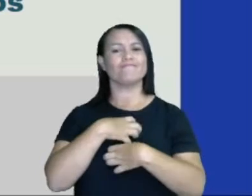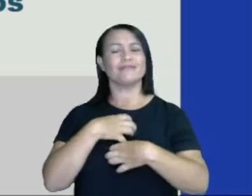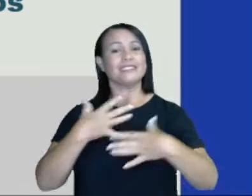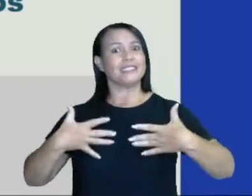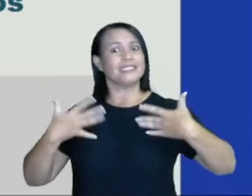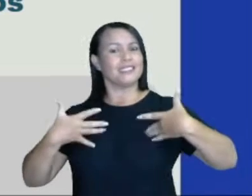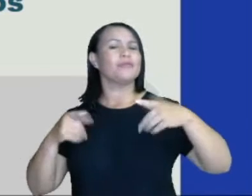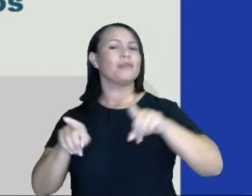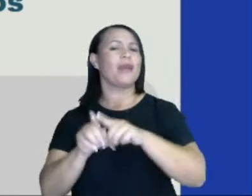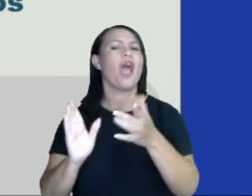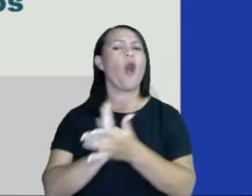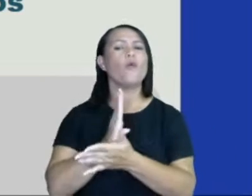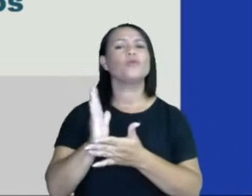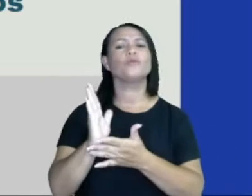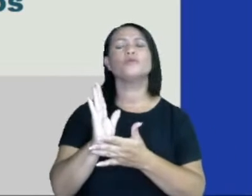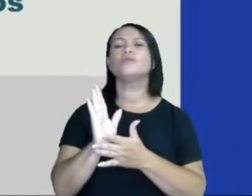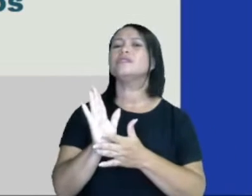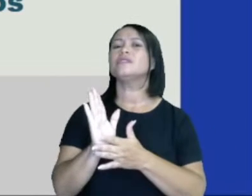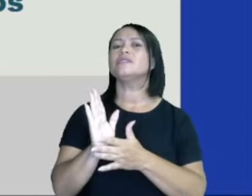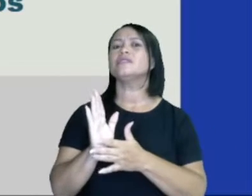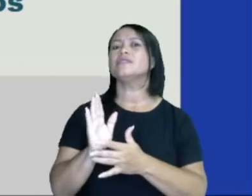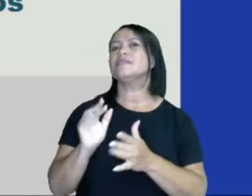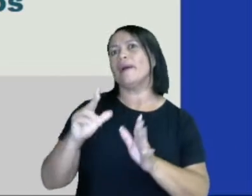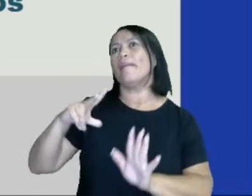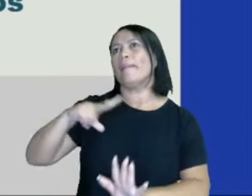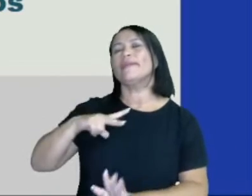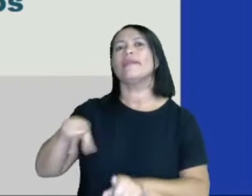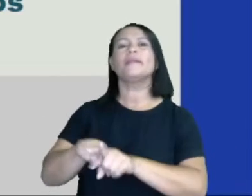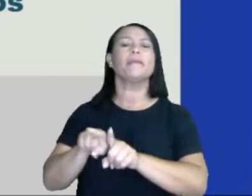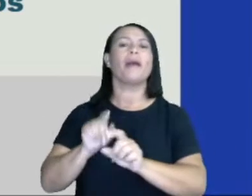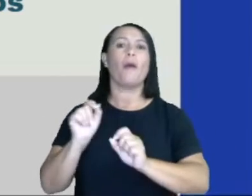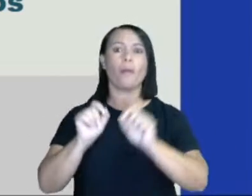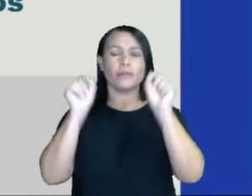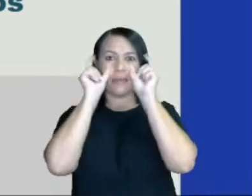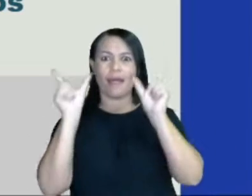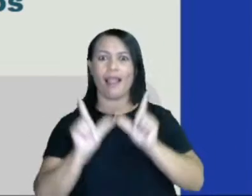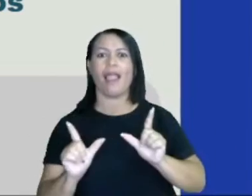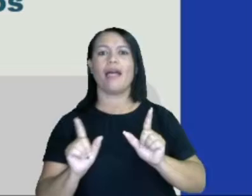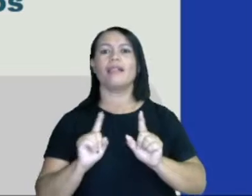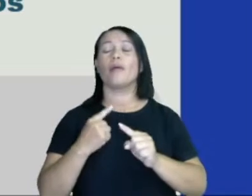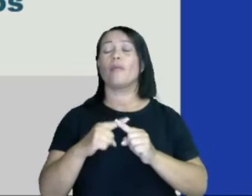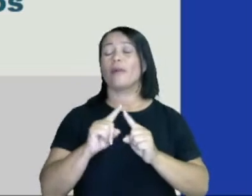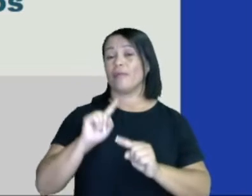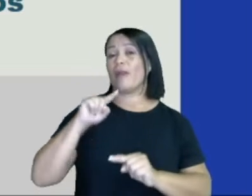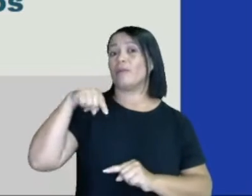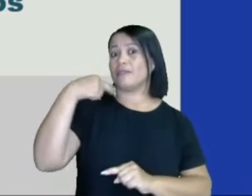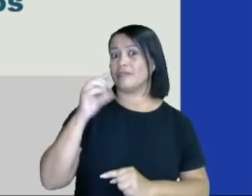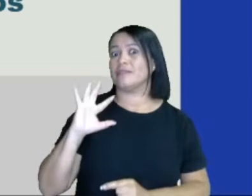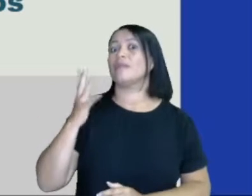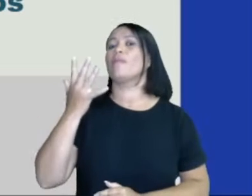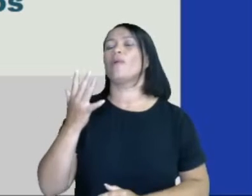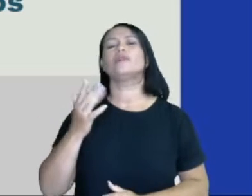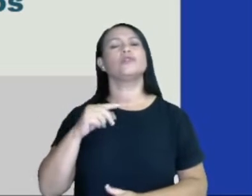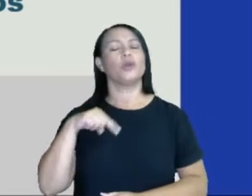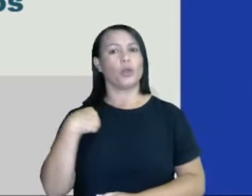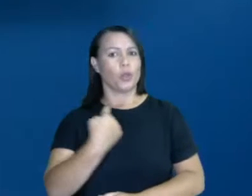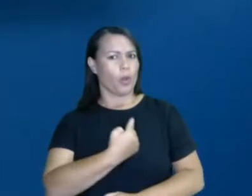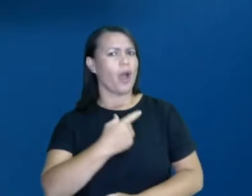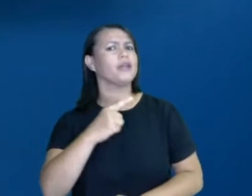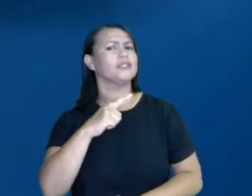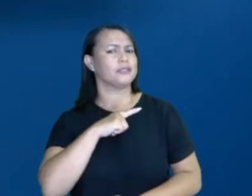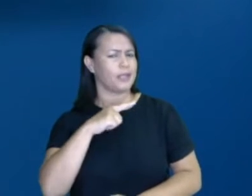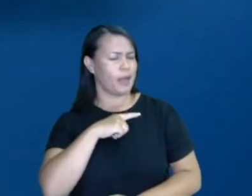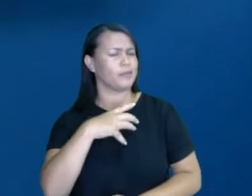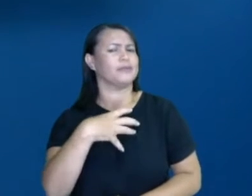en particular, estamos alertas sobre lo que puede ocurrir después. Ou seja, todos nós